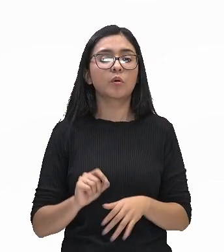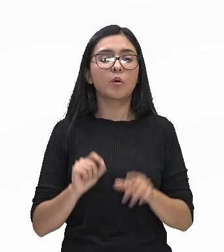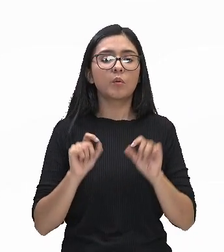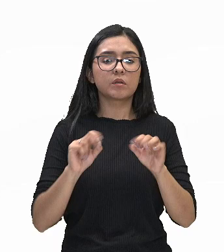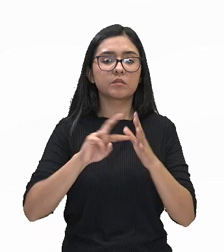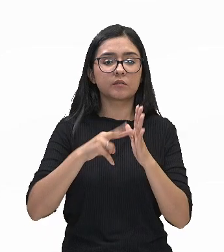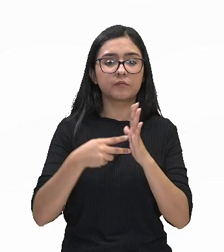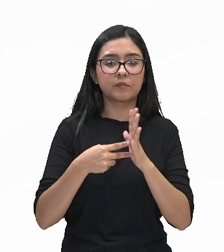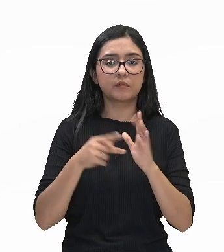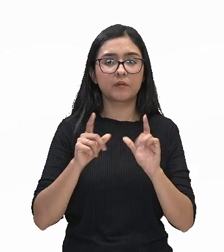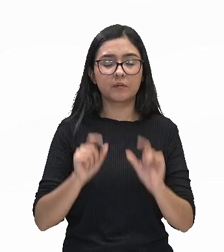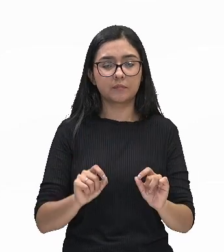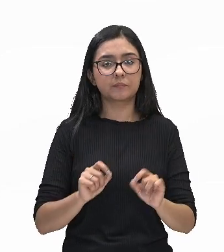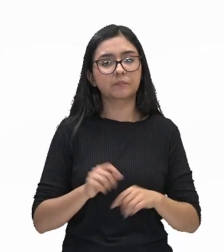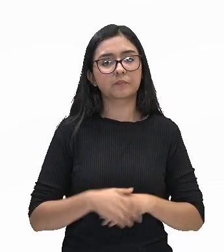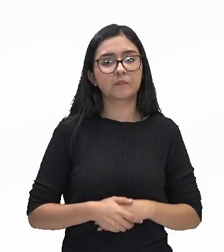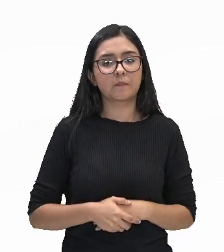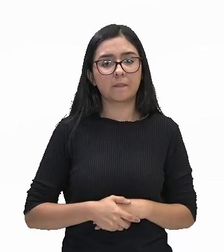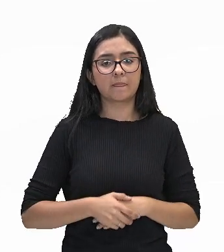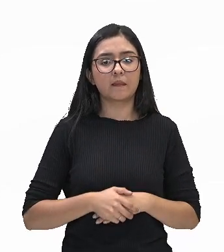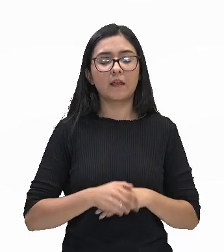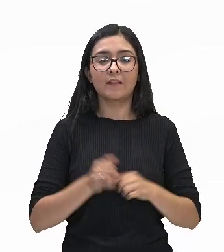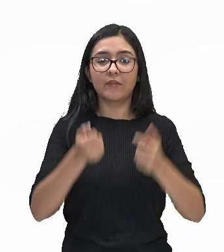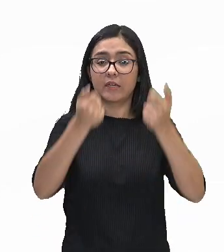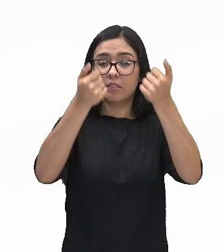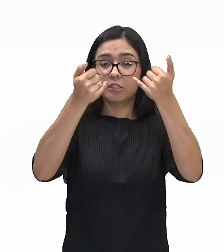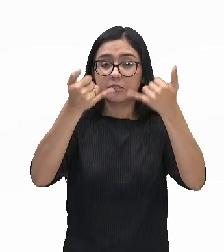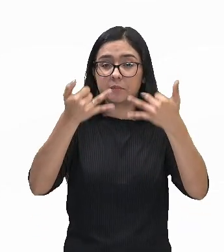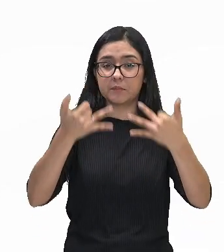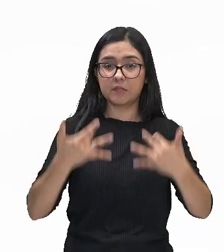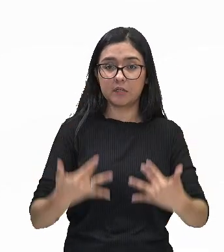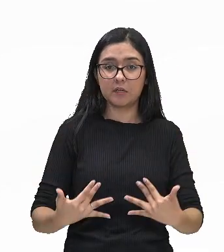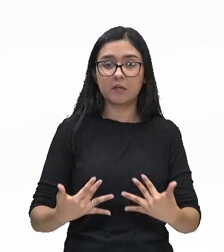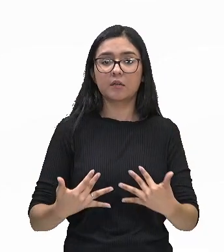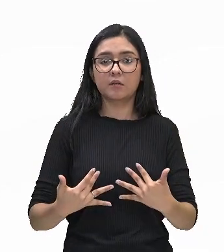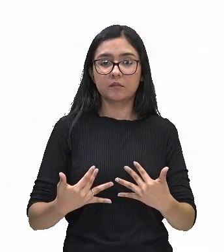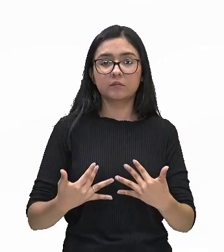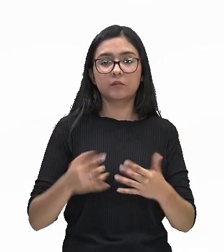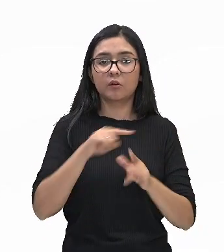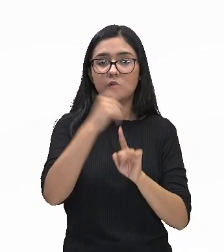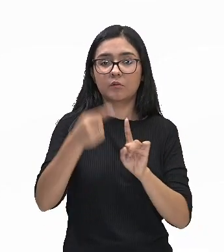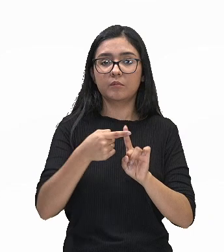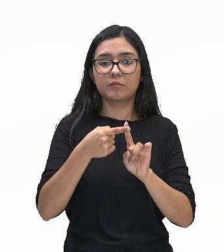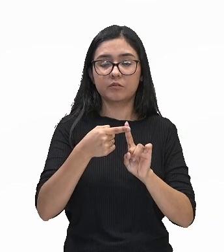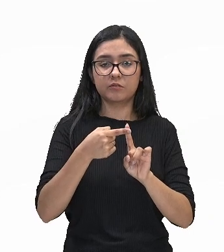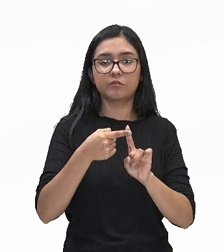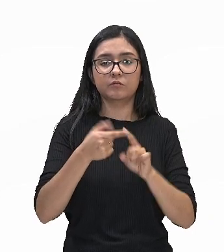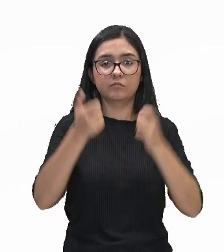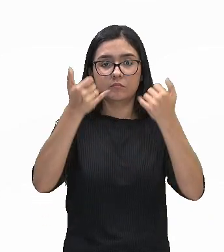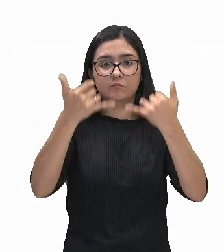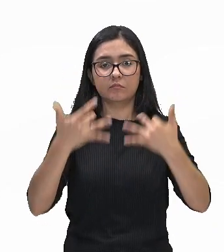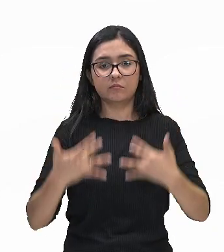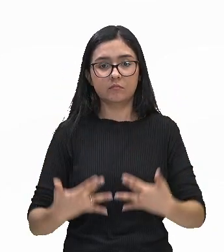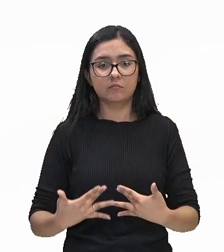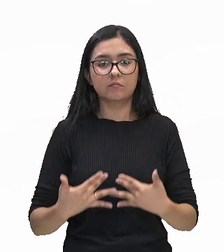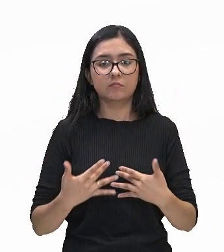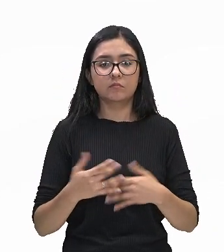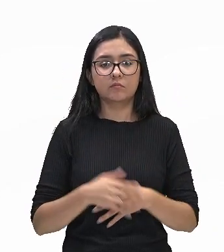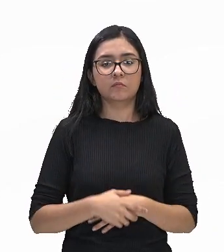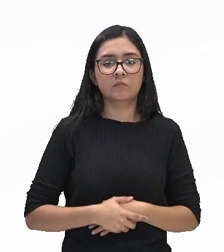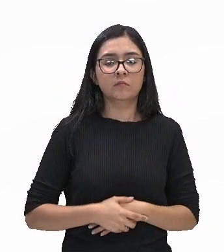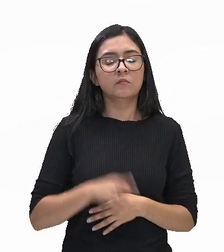isso? Ela vai explicar, né? Ela serve para dar explicação e definir o